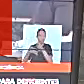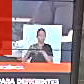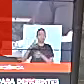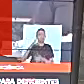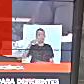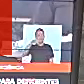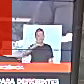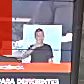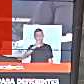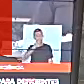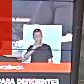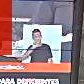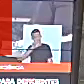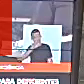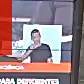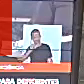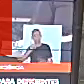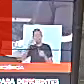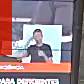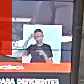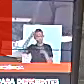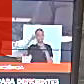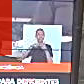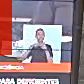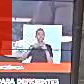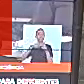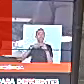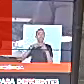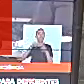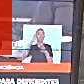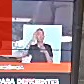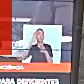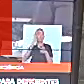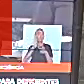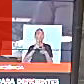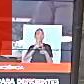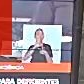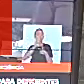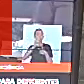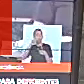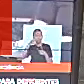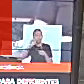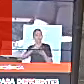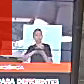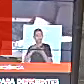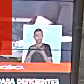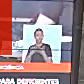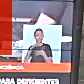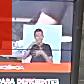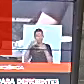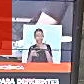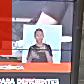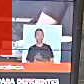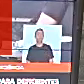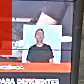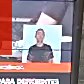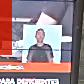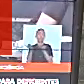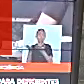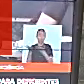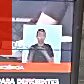Vieira Marques e o Bruno Moraes Barbosa. Neste momento, a presidência passará a palavra aos